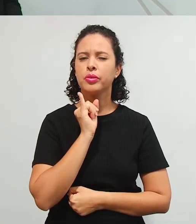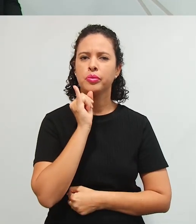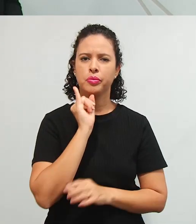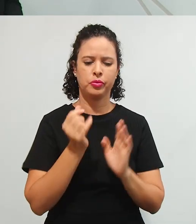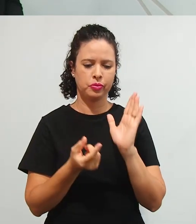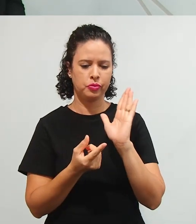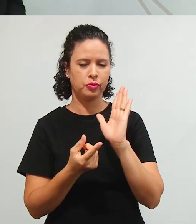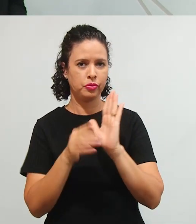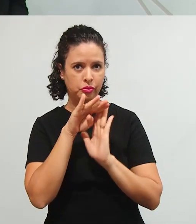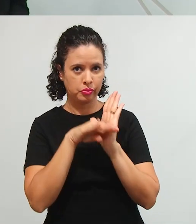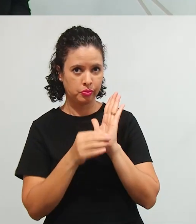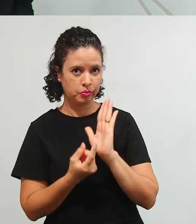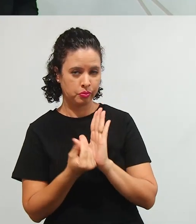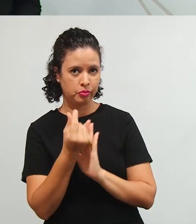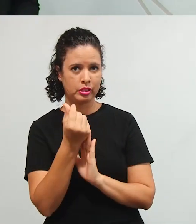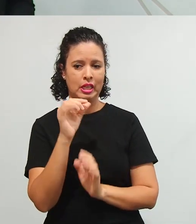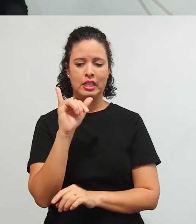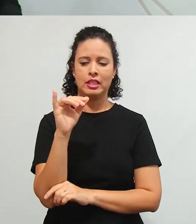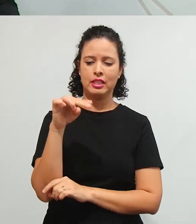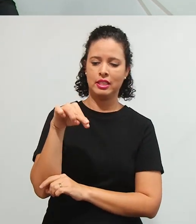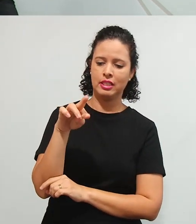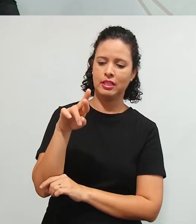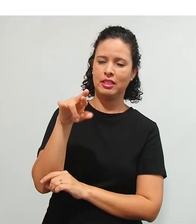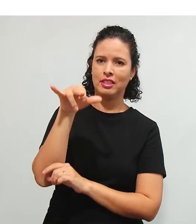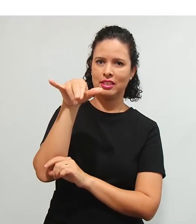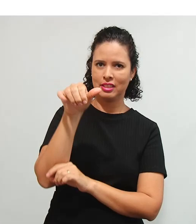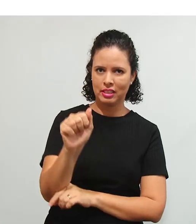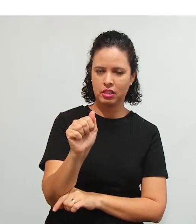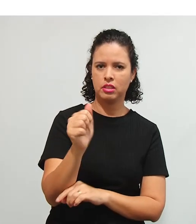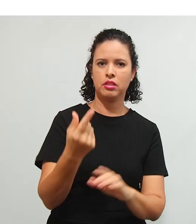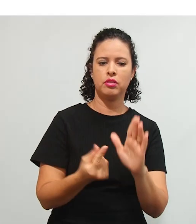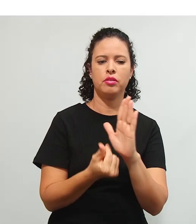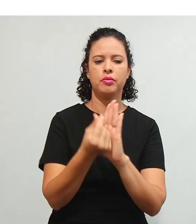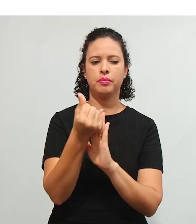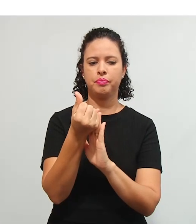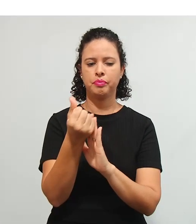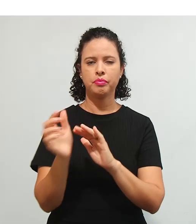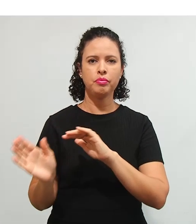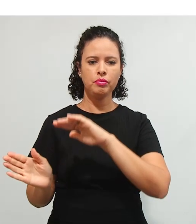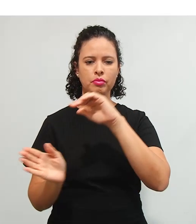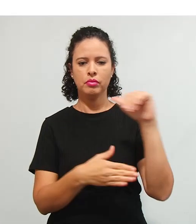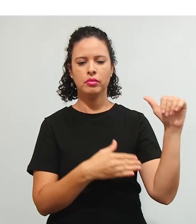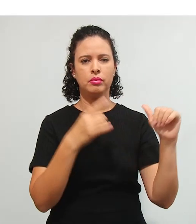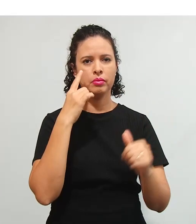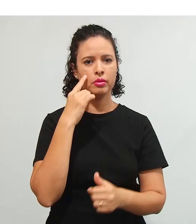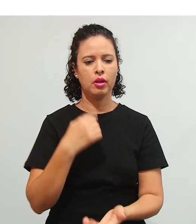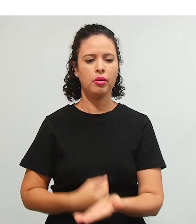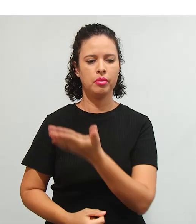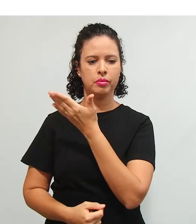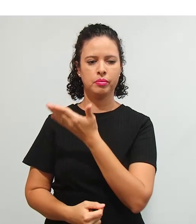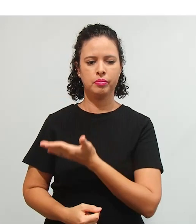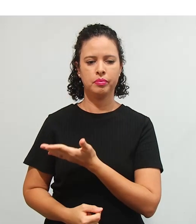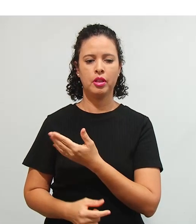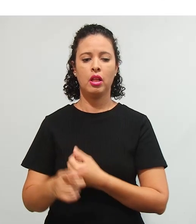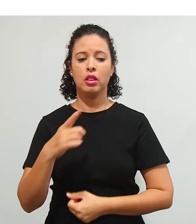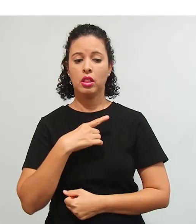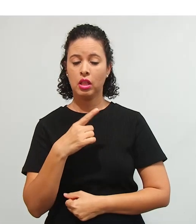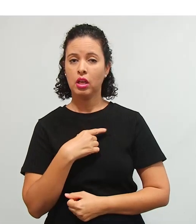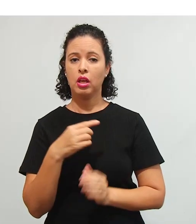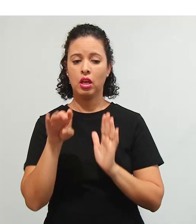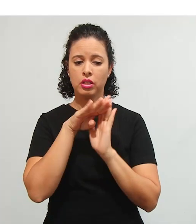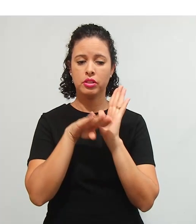corrente intraorçamentária. Bom, vamos continuar aqui. Aí nós temos receitas de